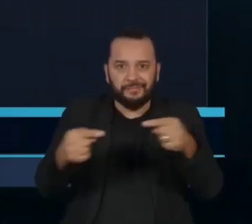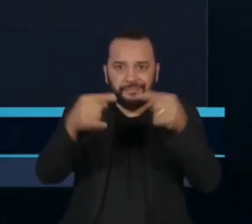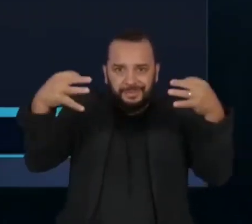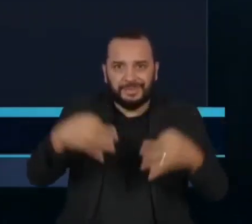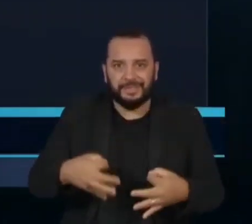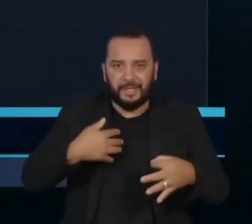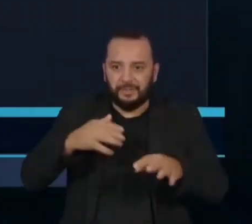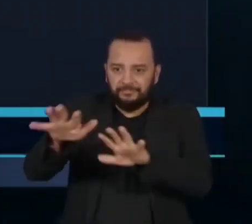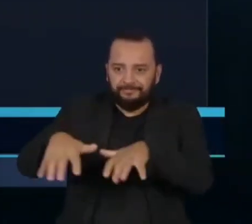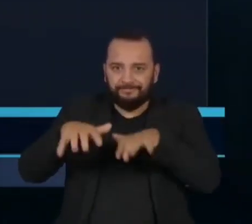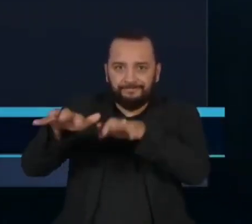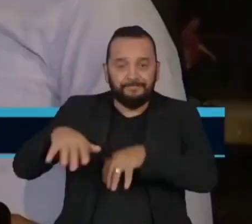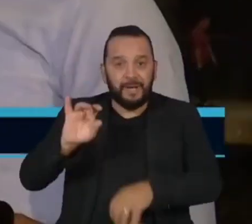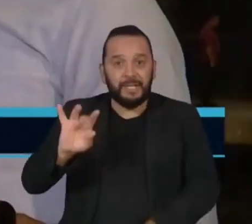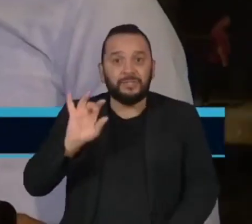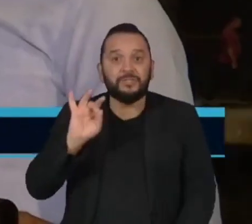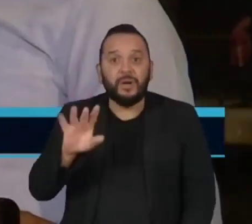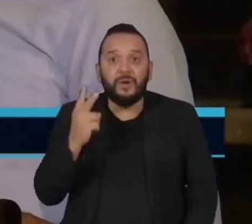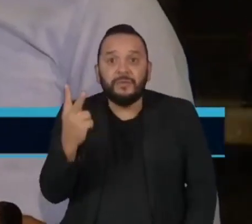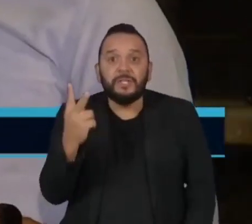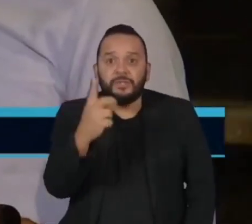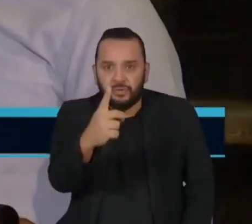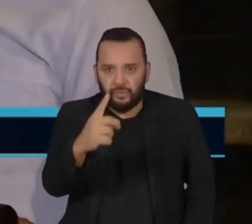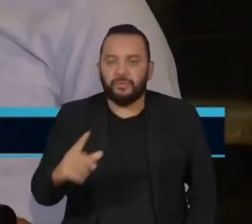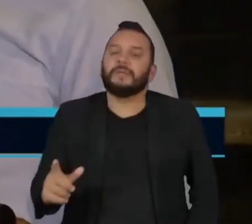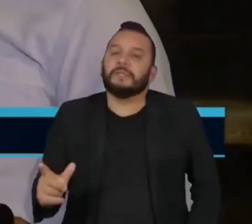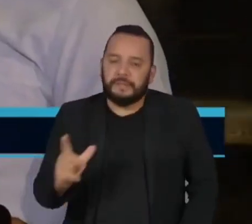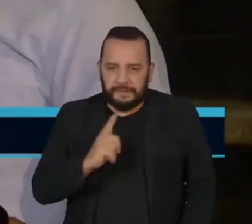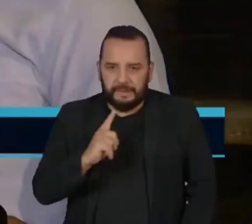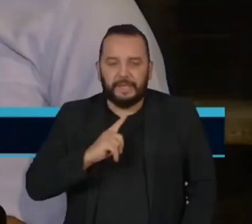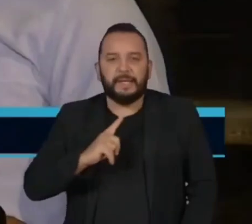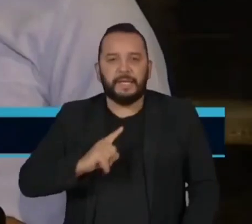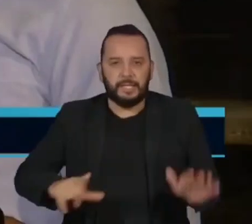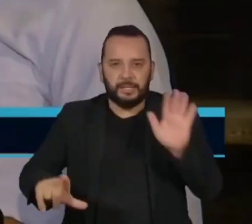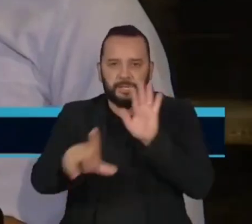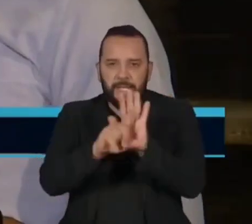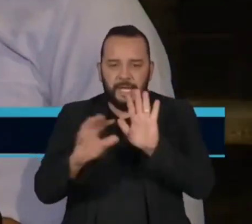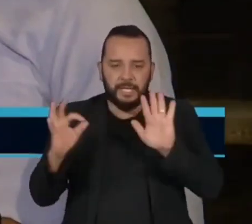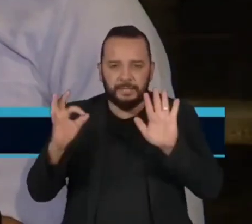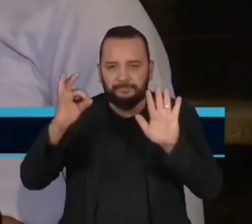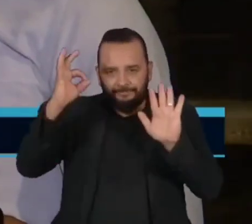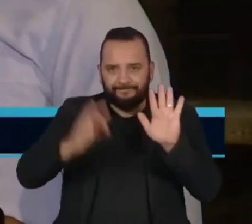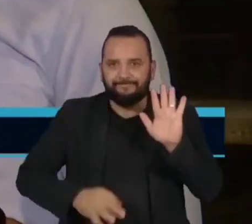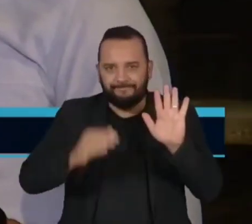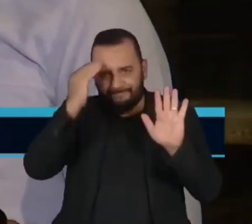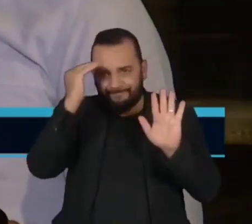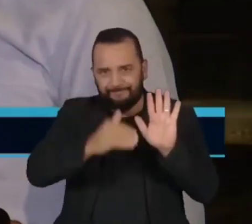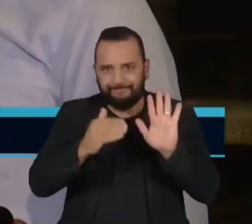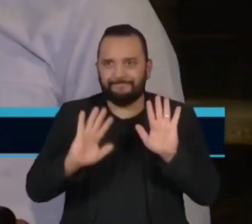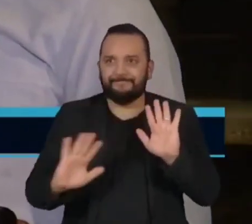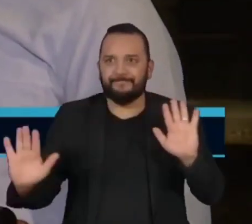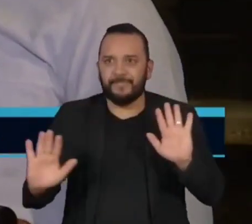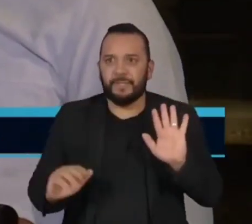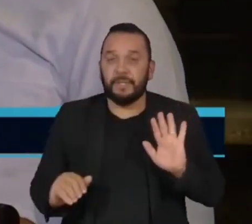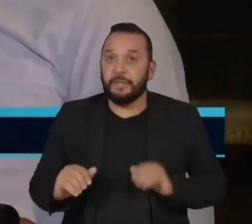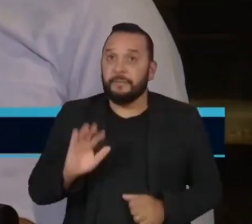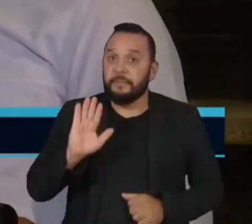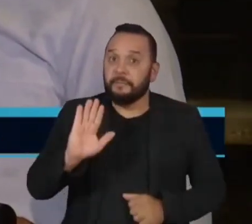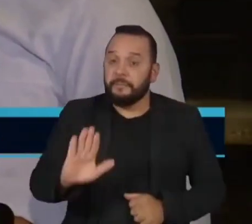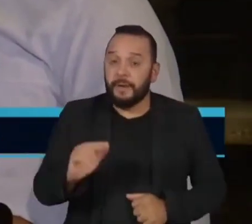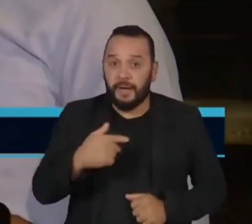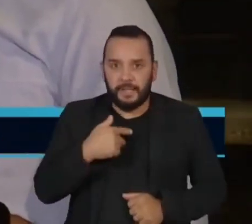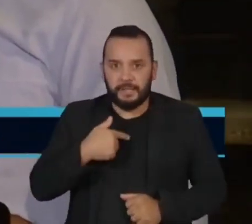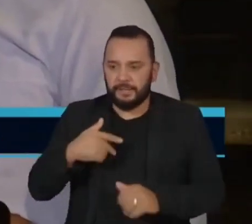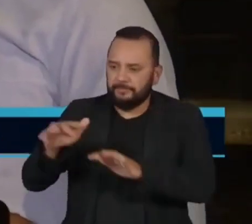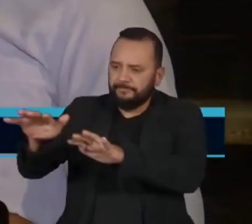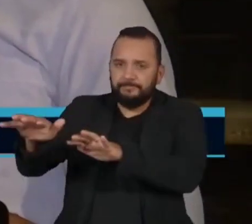permissões estão regulares. A ideia da ferramenta de análise é verificar se a extração legal de ouro no país está associada a